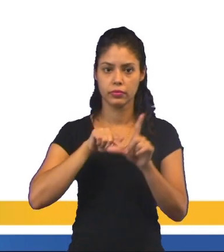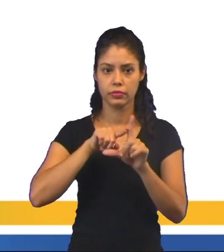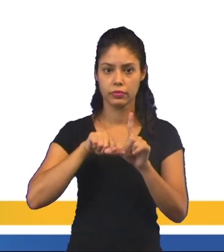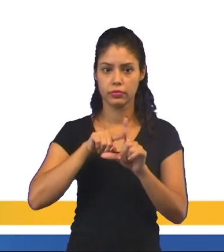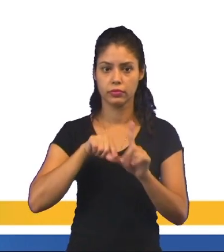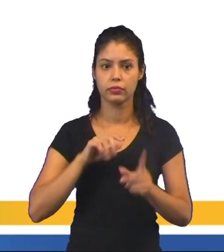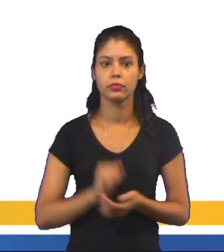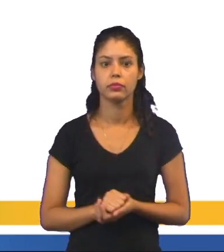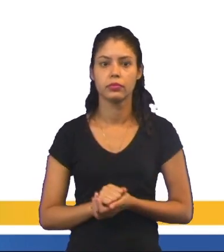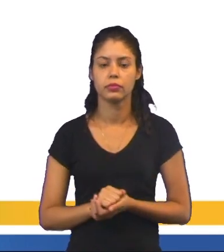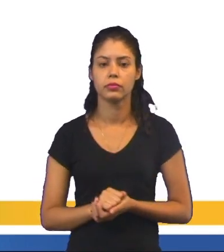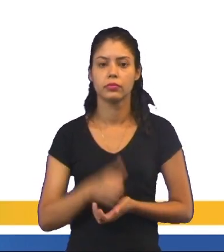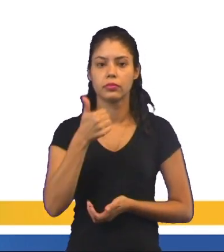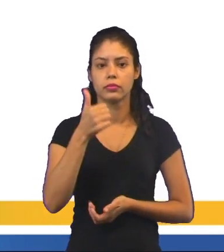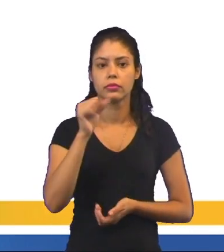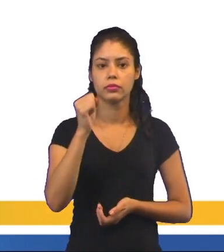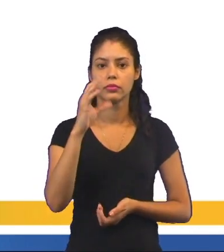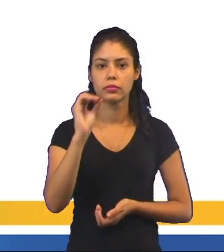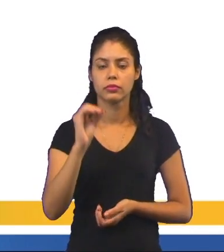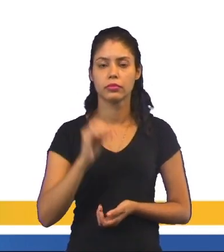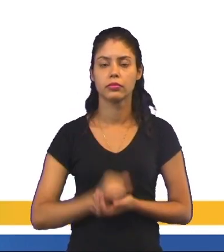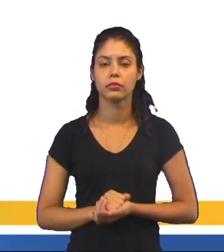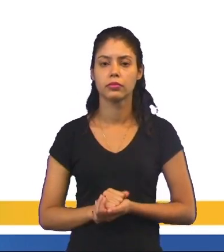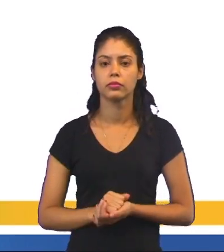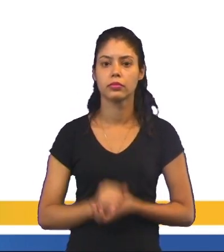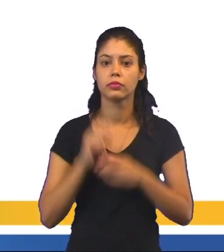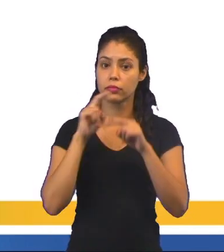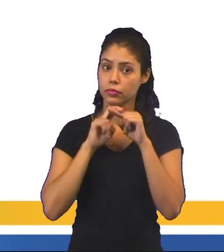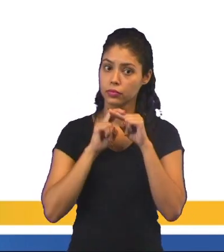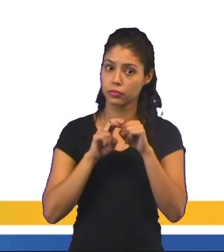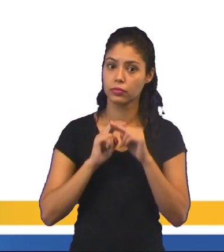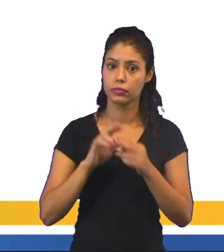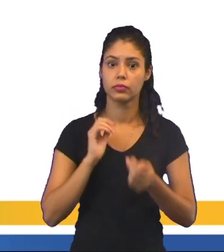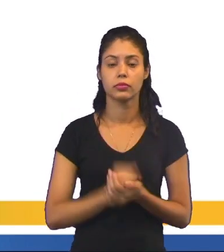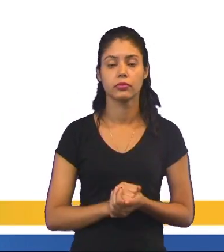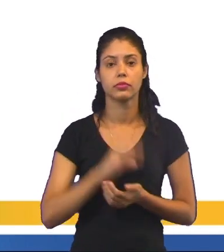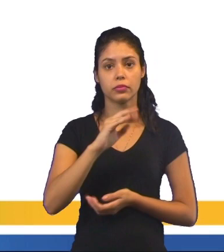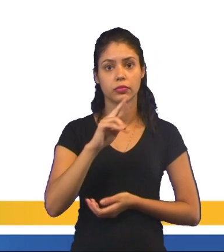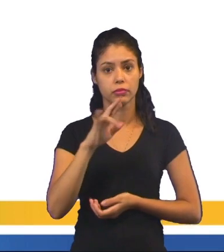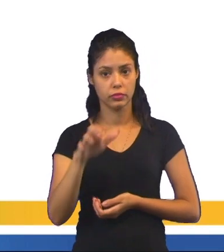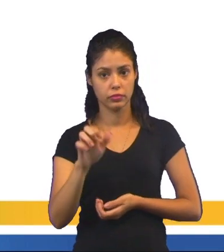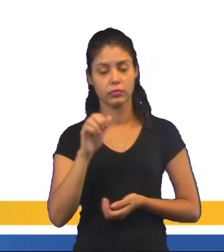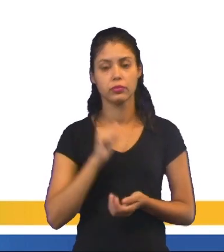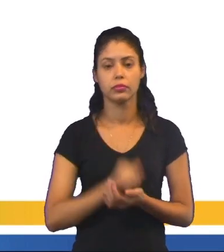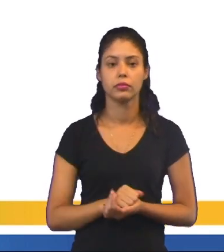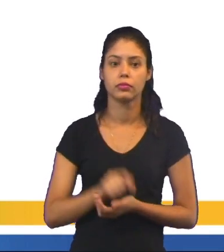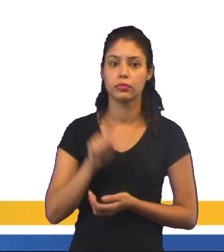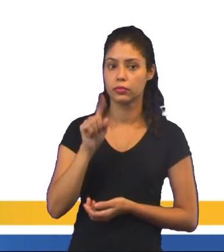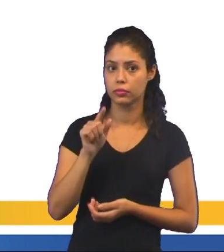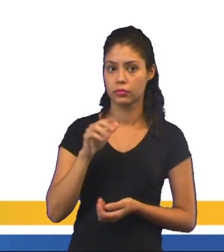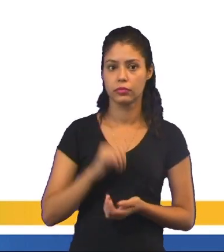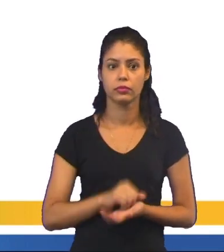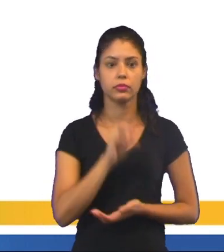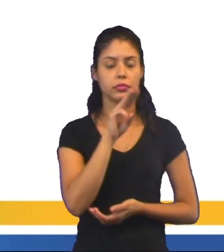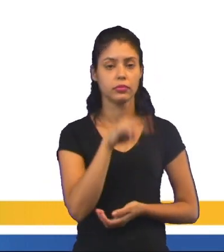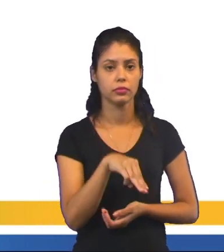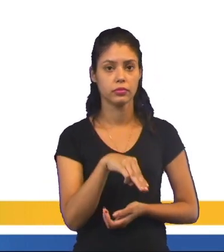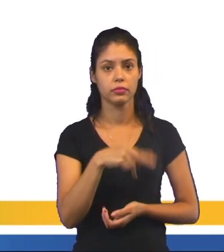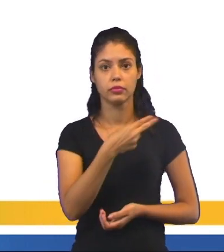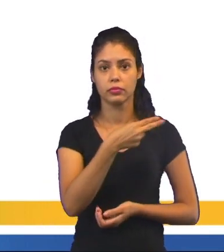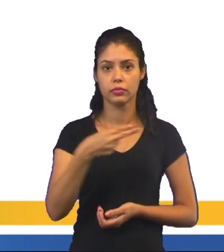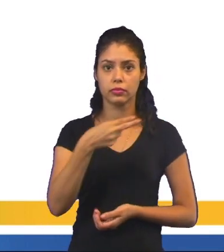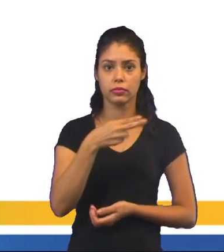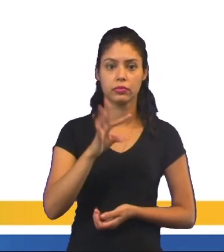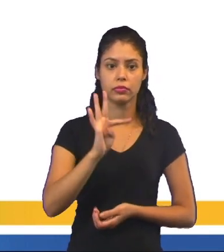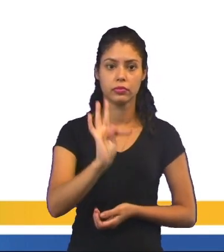ângulo de inclinação = 180 Portanto o seu o seu coeficiente angular será